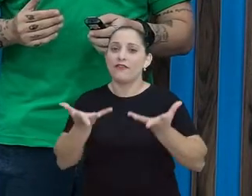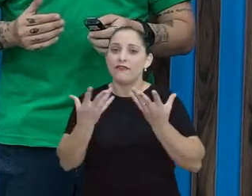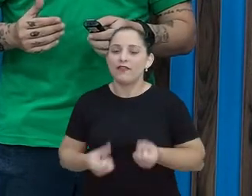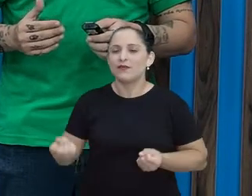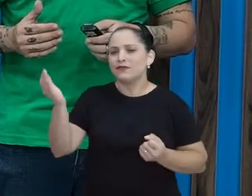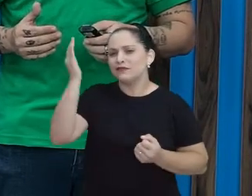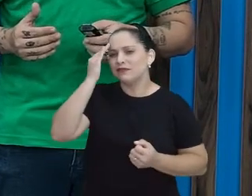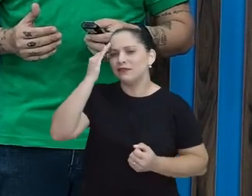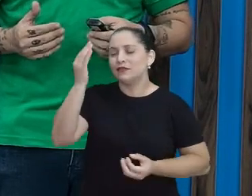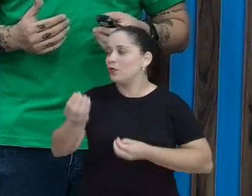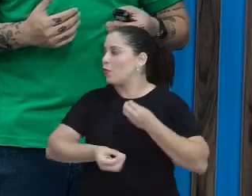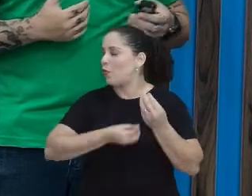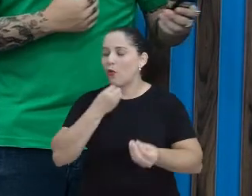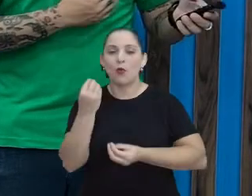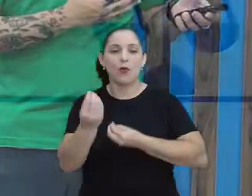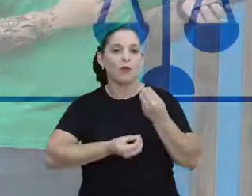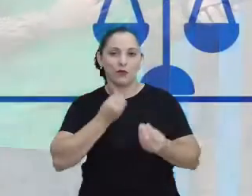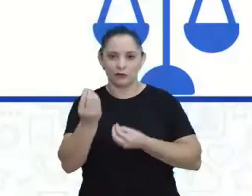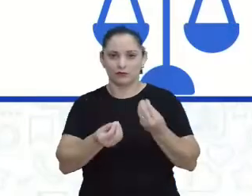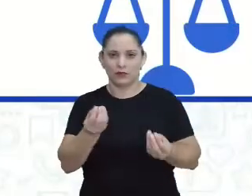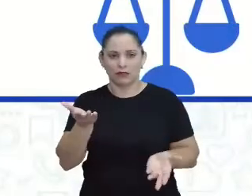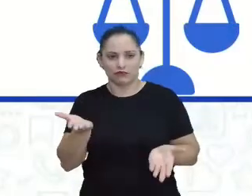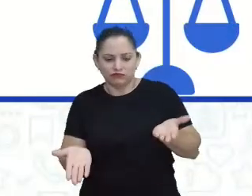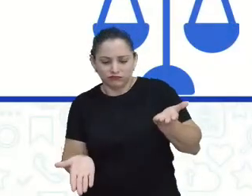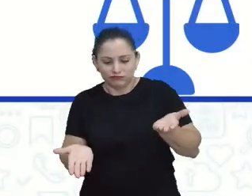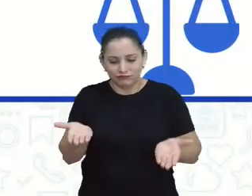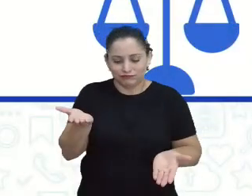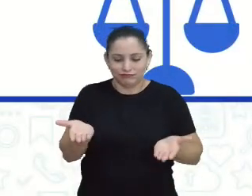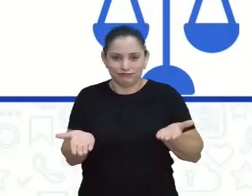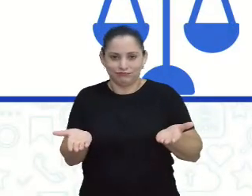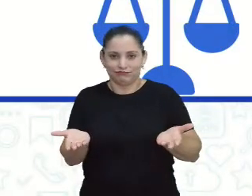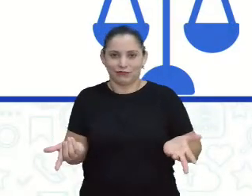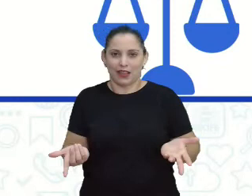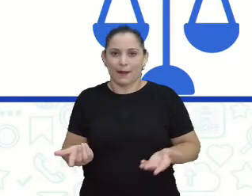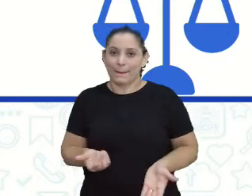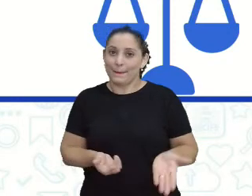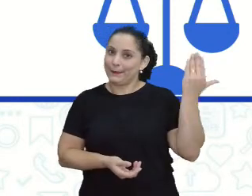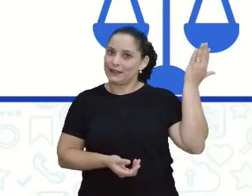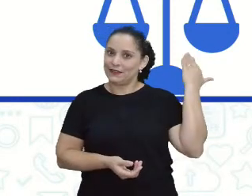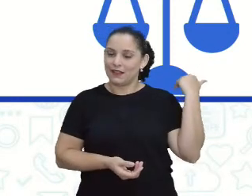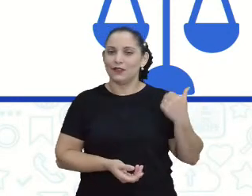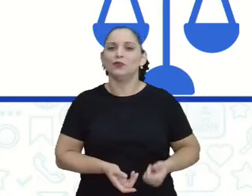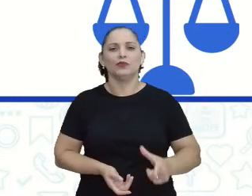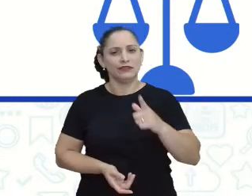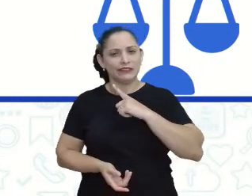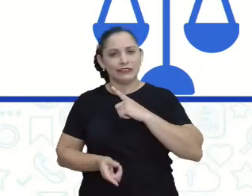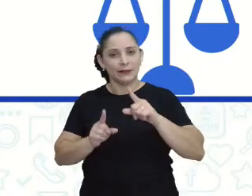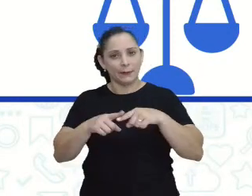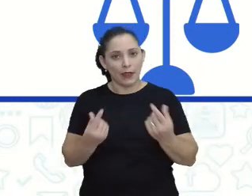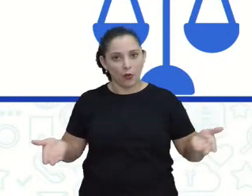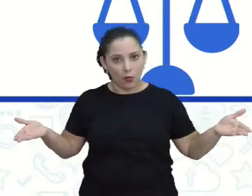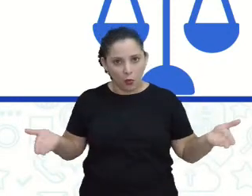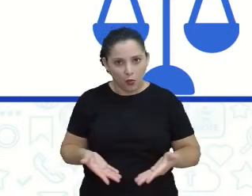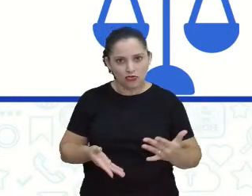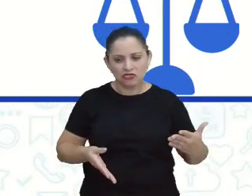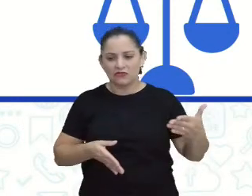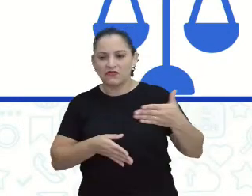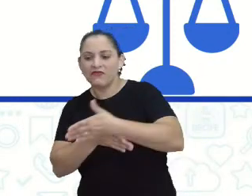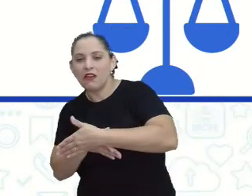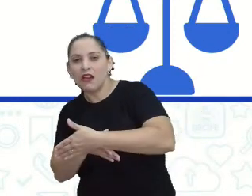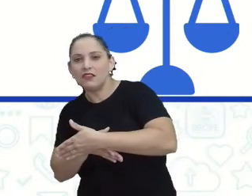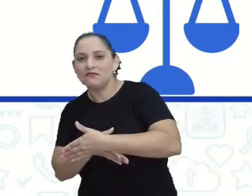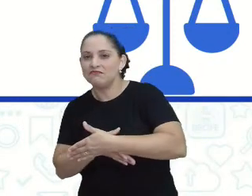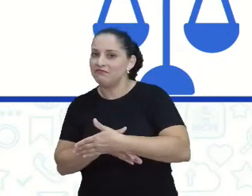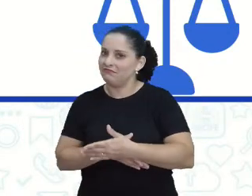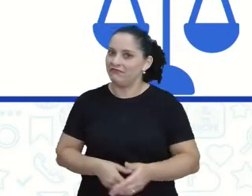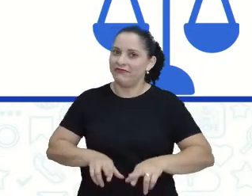a balança de 2 pratos, porque na época da gente era muito comum a gente ver balança de 2 pratos, mas hoje se você for na quitanda mais simples aí, na esquina